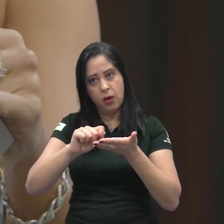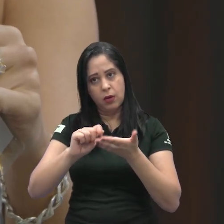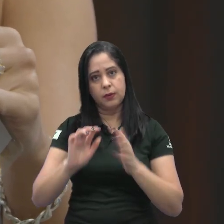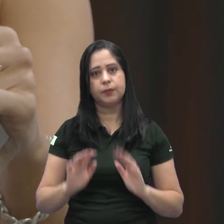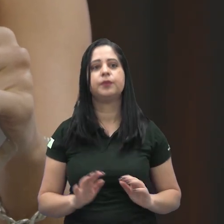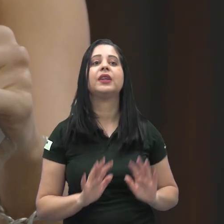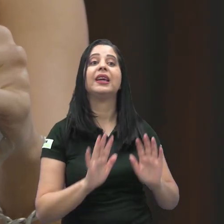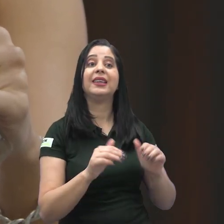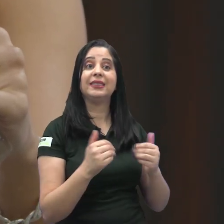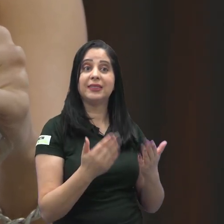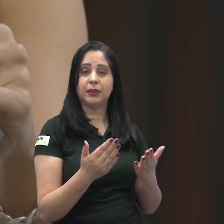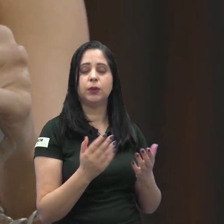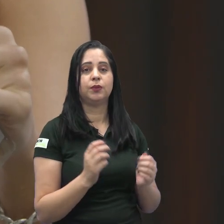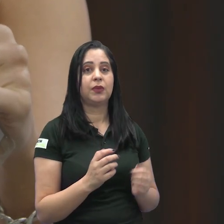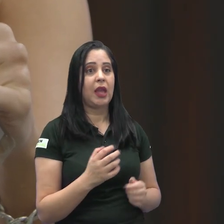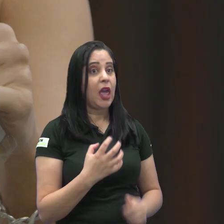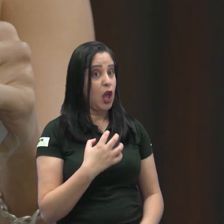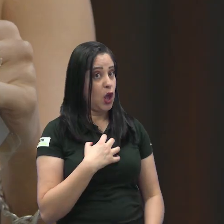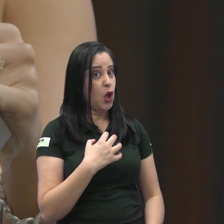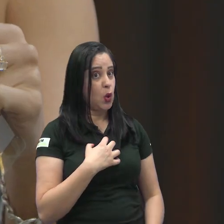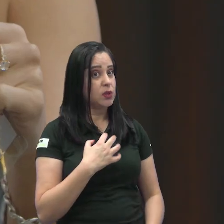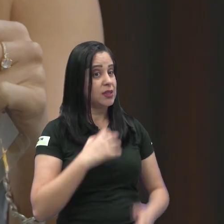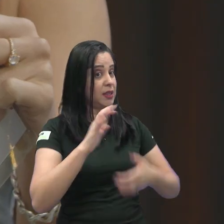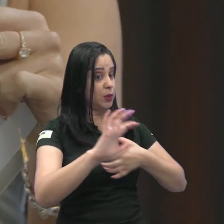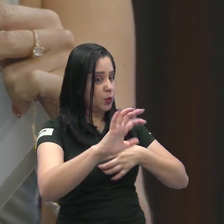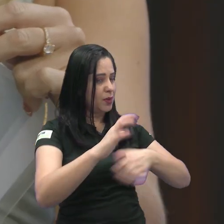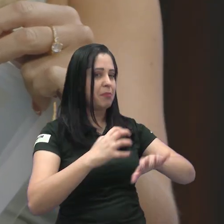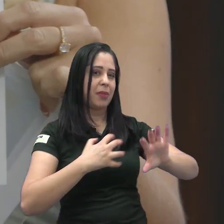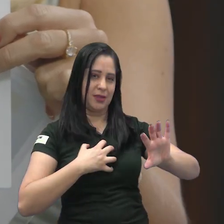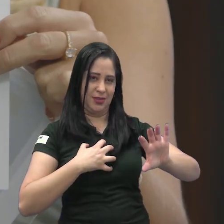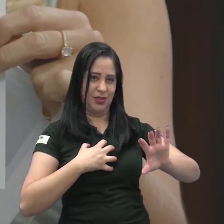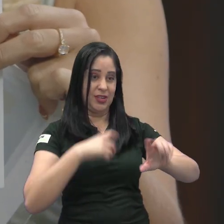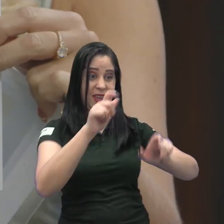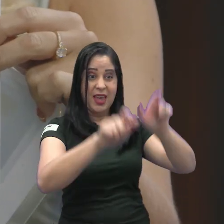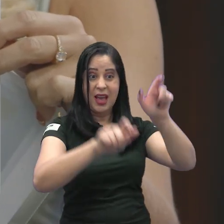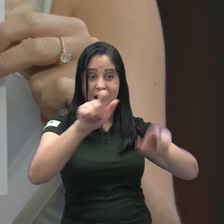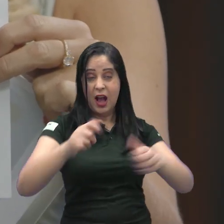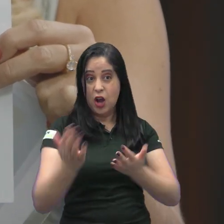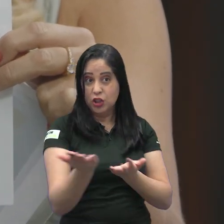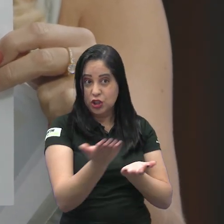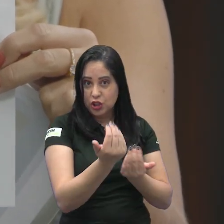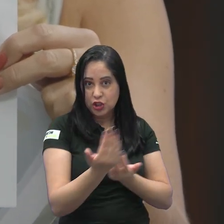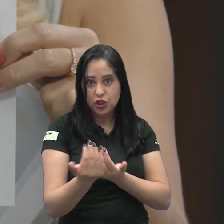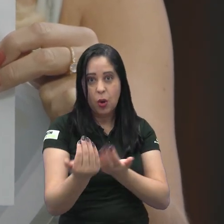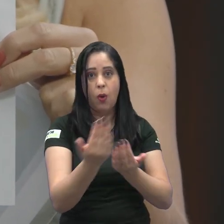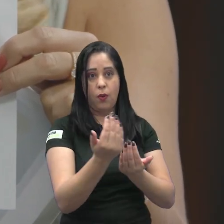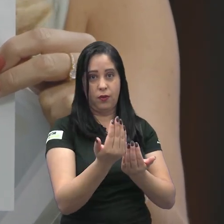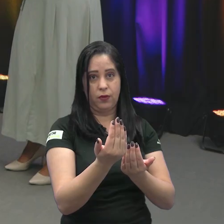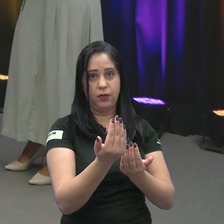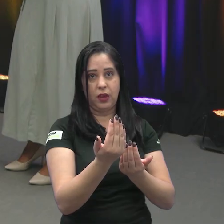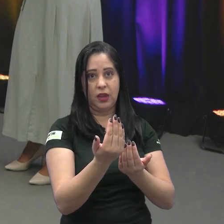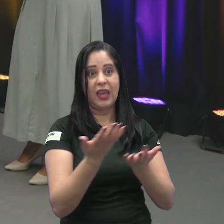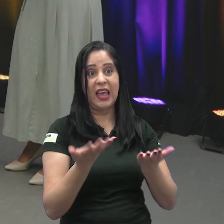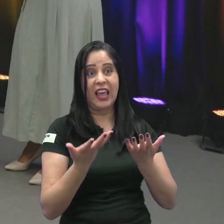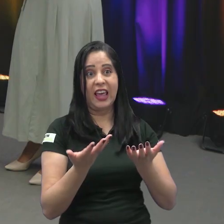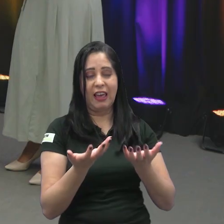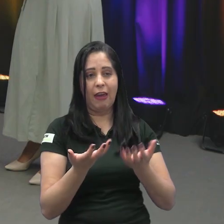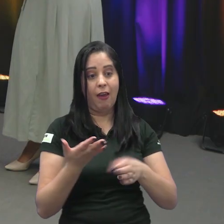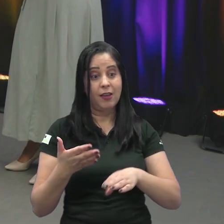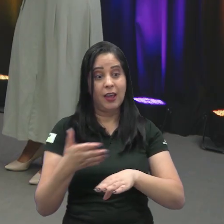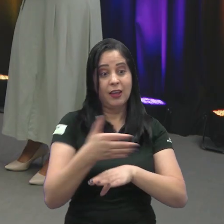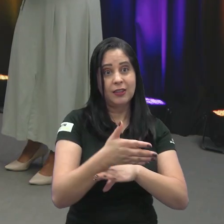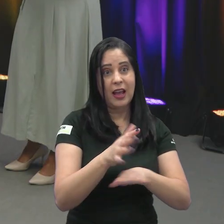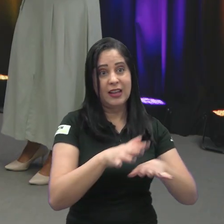eu sinto uma empatia muito grande com os jovens que estão tentando começar na arte digital, porque a